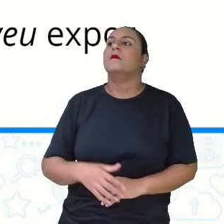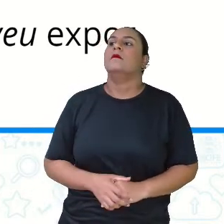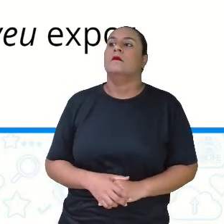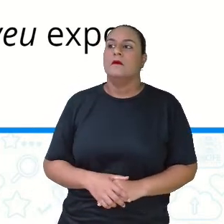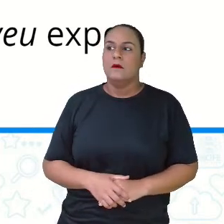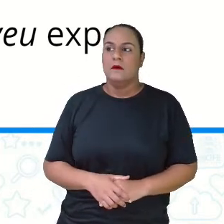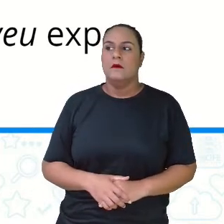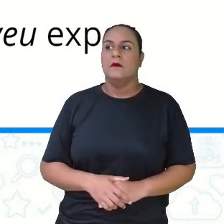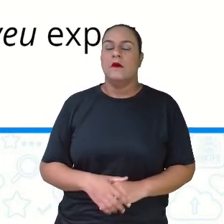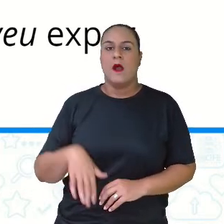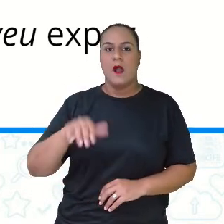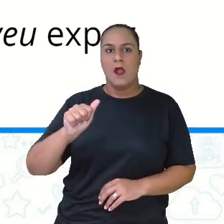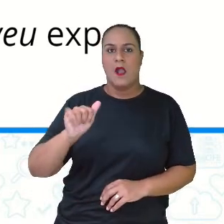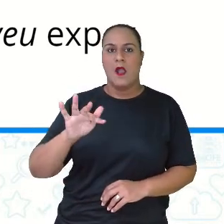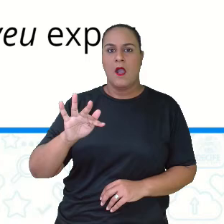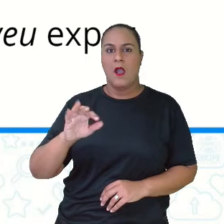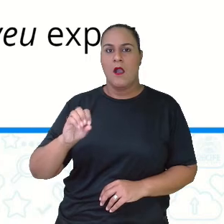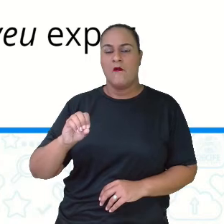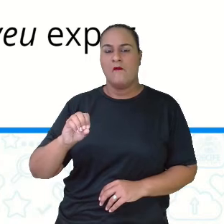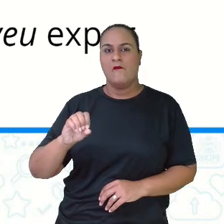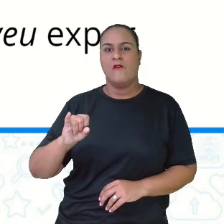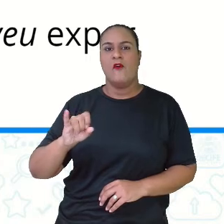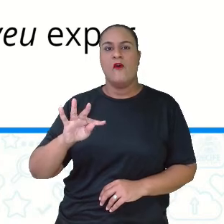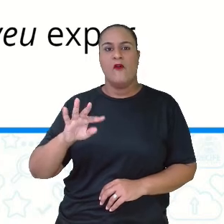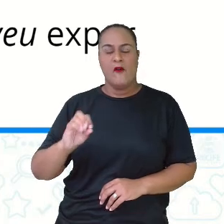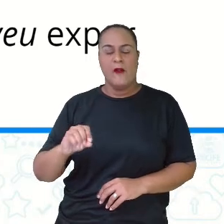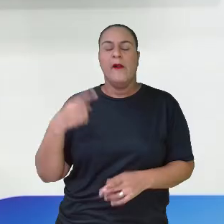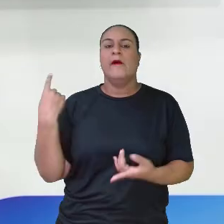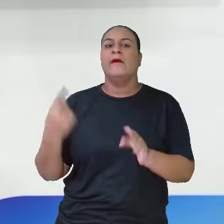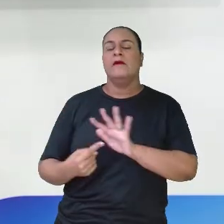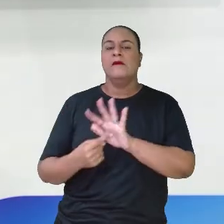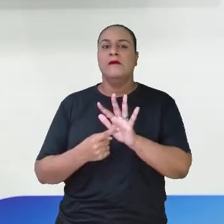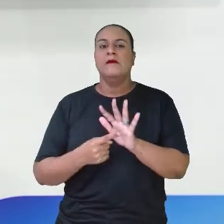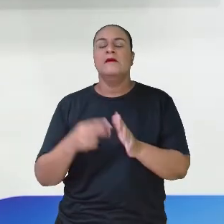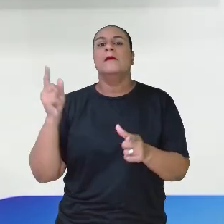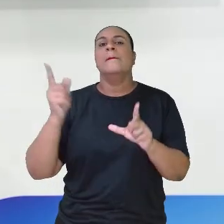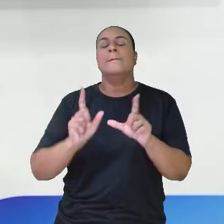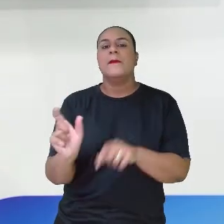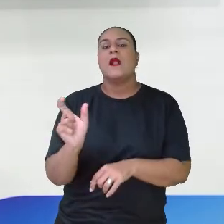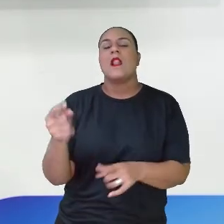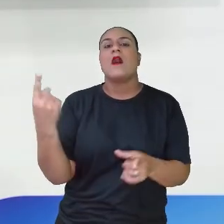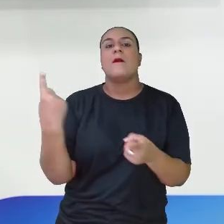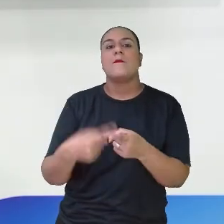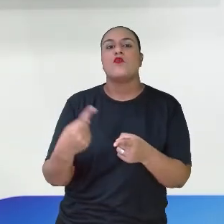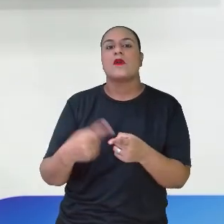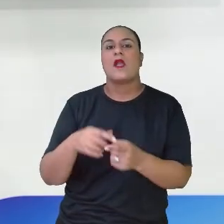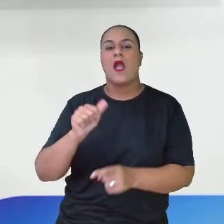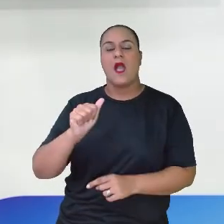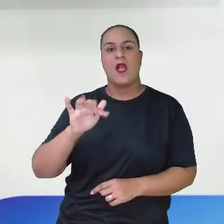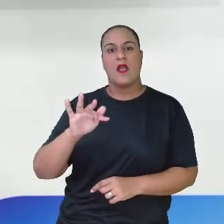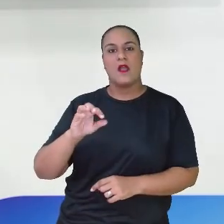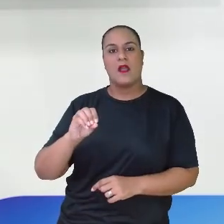e afoito. E eu também destaquei esta palavra, porque afoito é uma palavra que